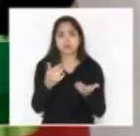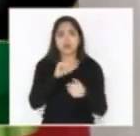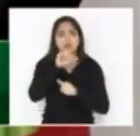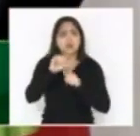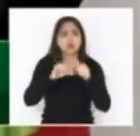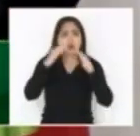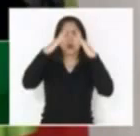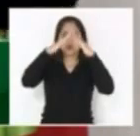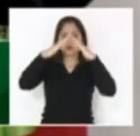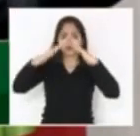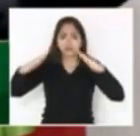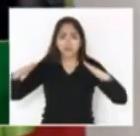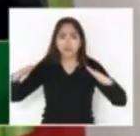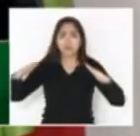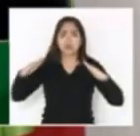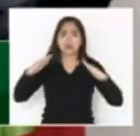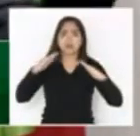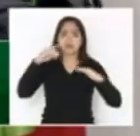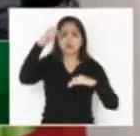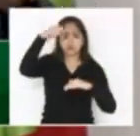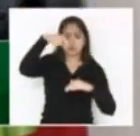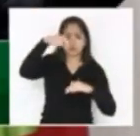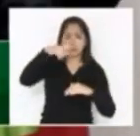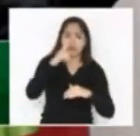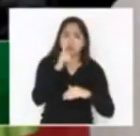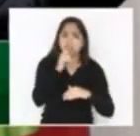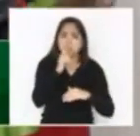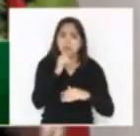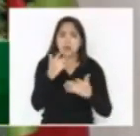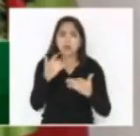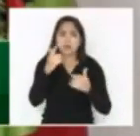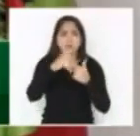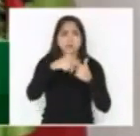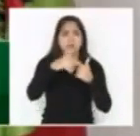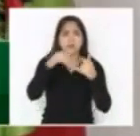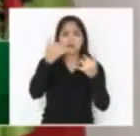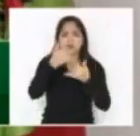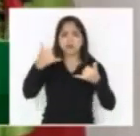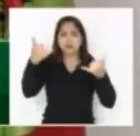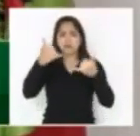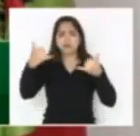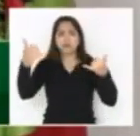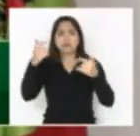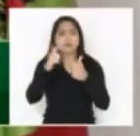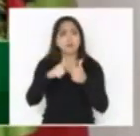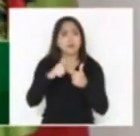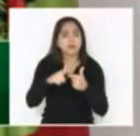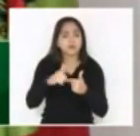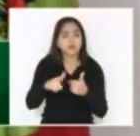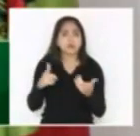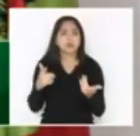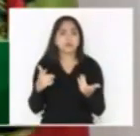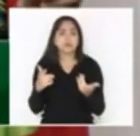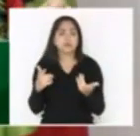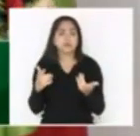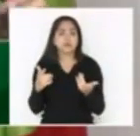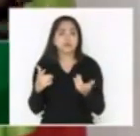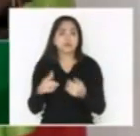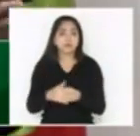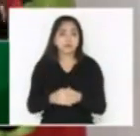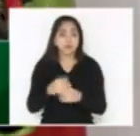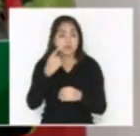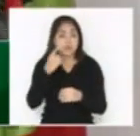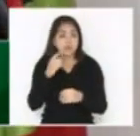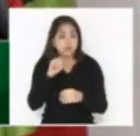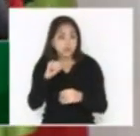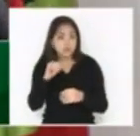no telhado, infiltração, rede elétrica sucateada, com perigo até de ocasionar um incêndio, se for fazer